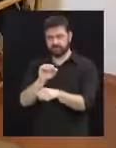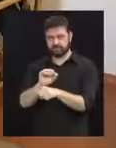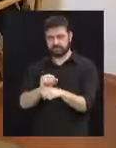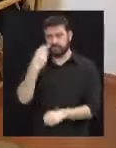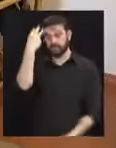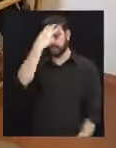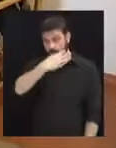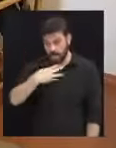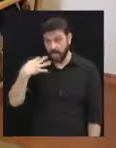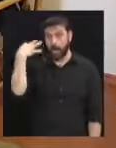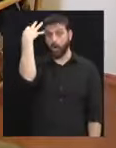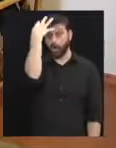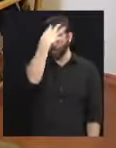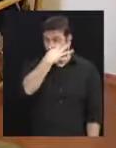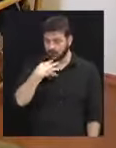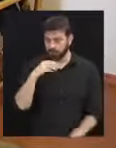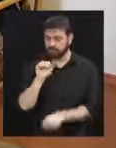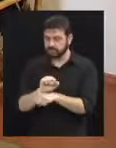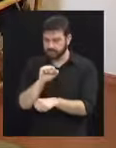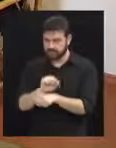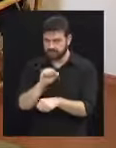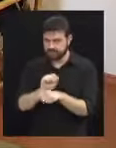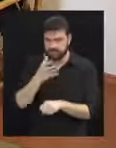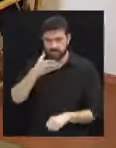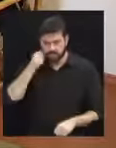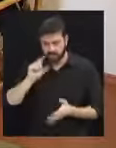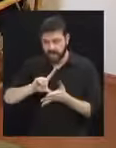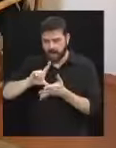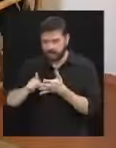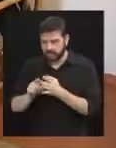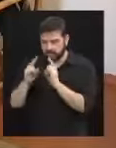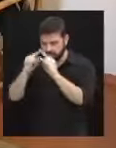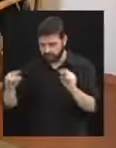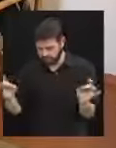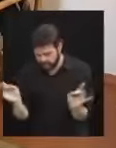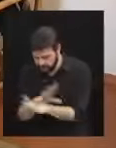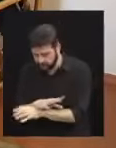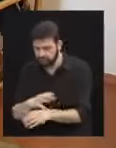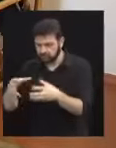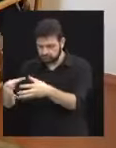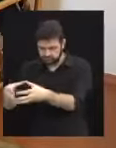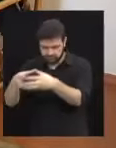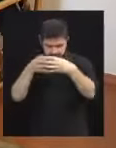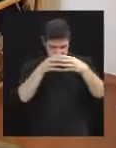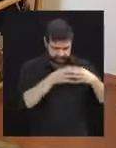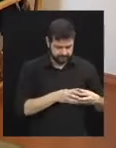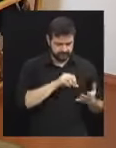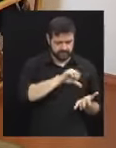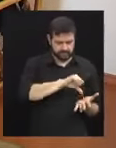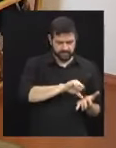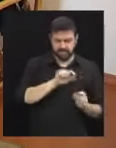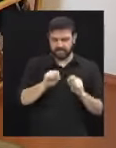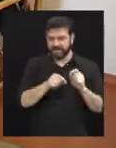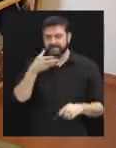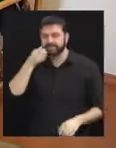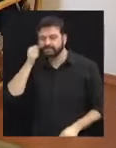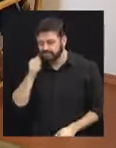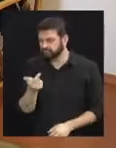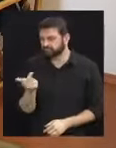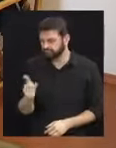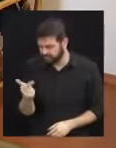3, 4 horas, dependendo do local, acabou a feira, desmonta, vem pra cá, traz de volta quem não foi adotado. Então,